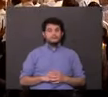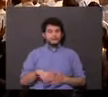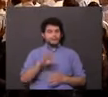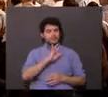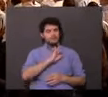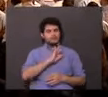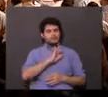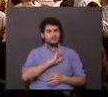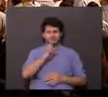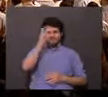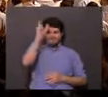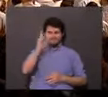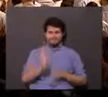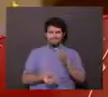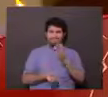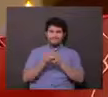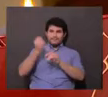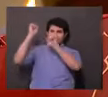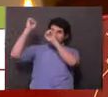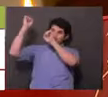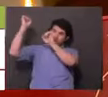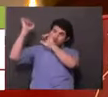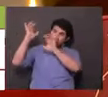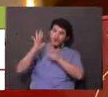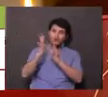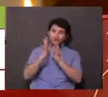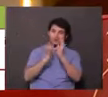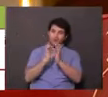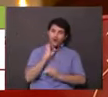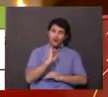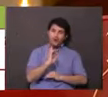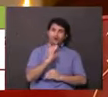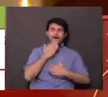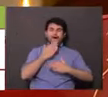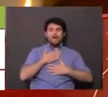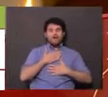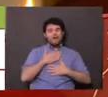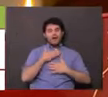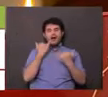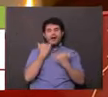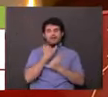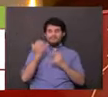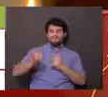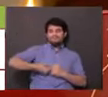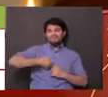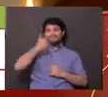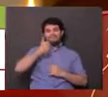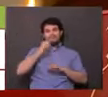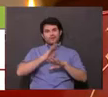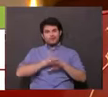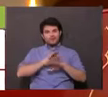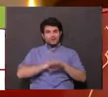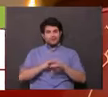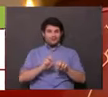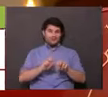Senhor, que sois o Criador da luz, em Jesus Cristo nos destes a graça de vencer através do